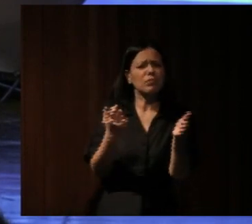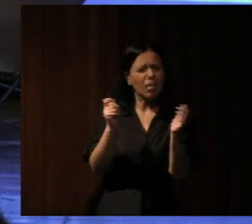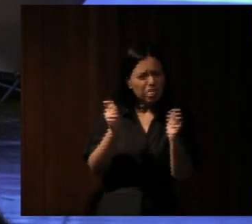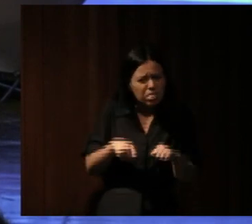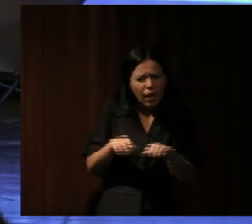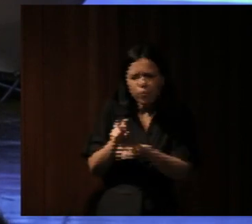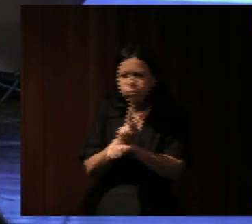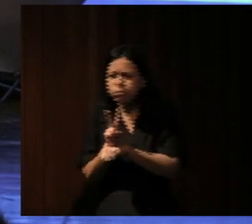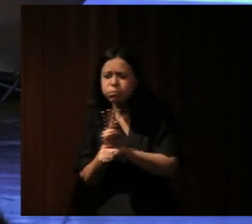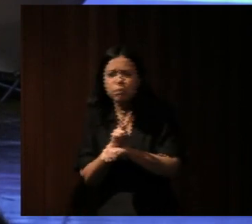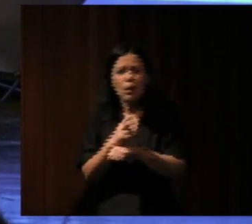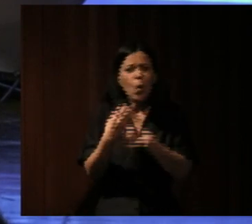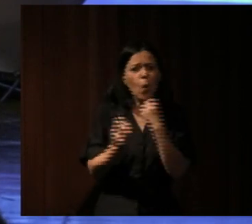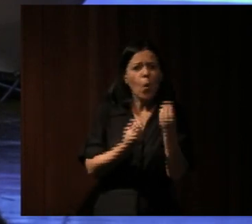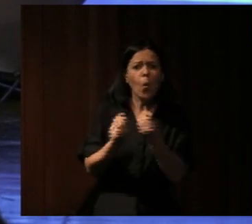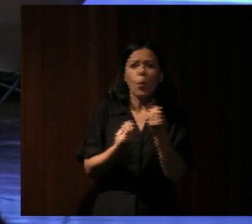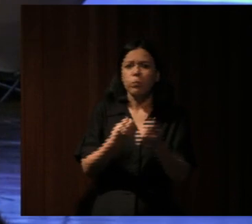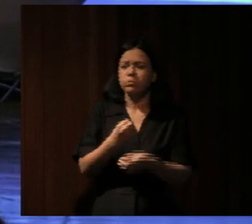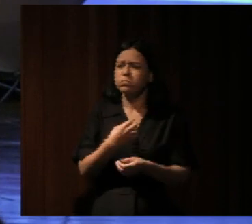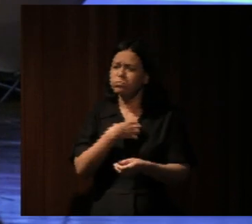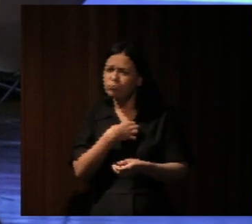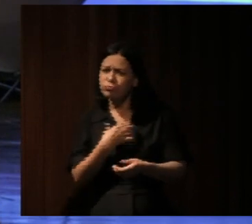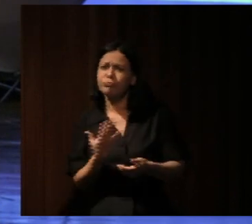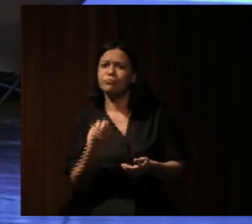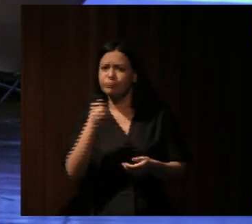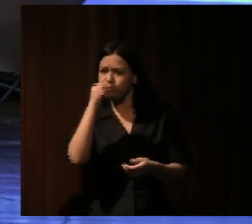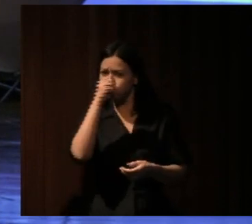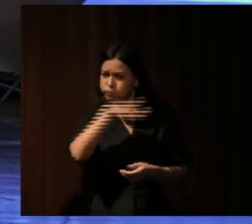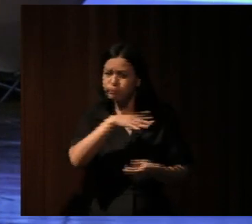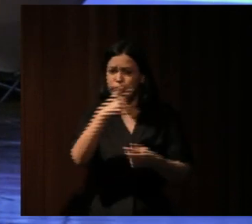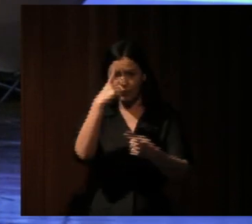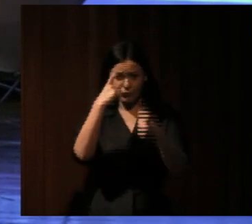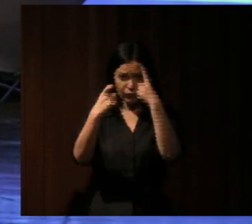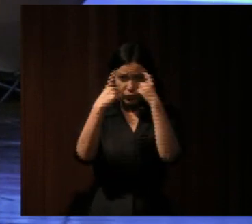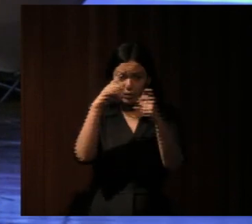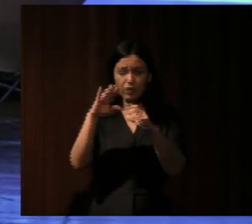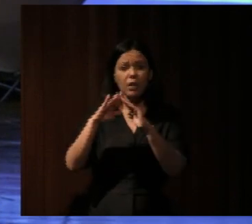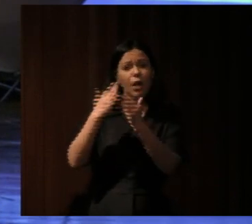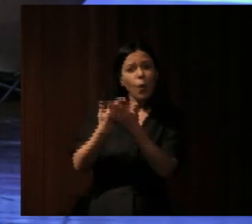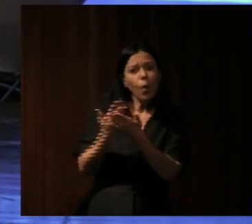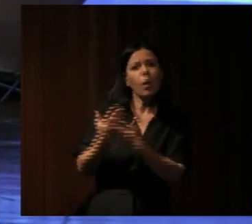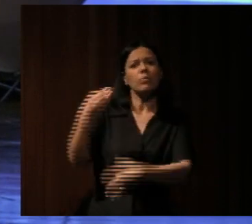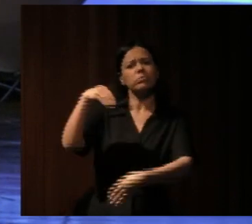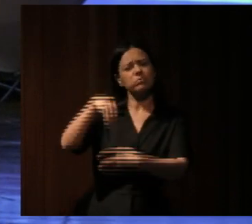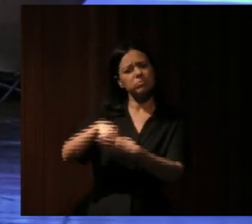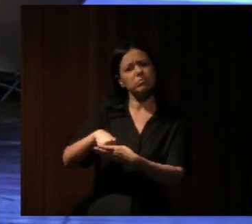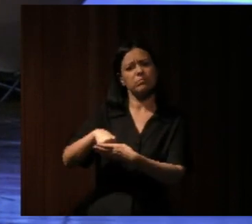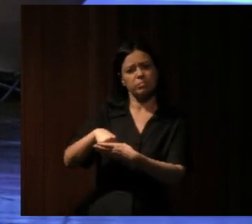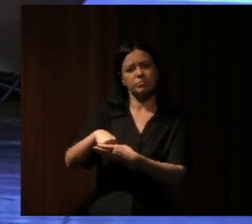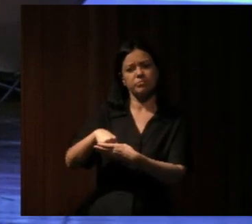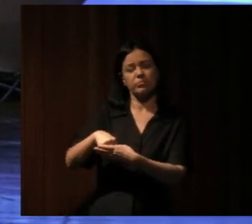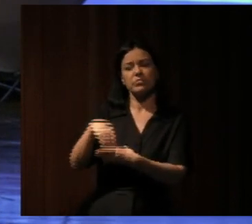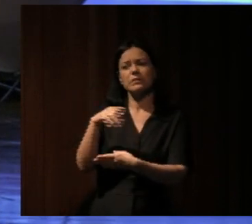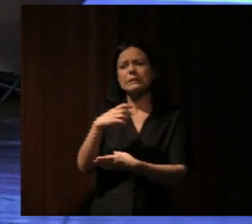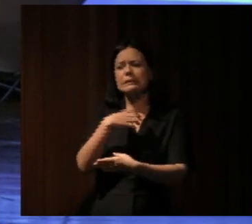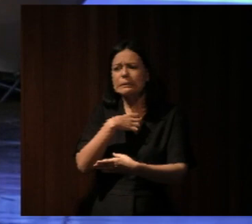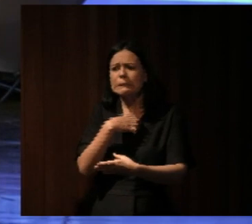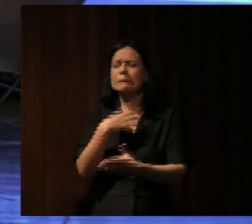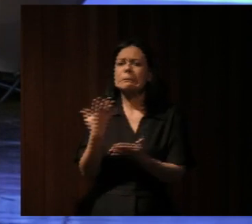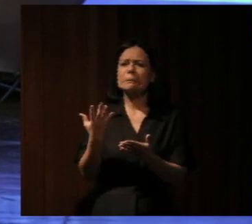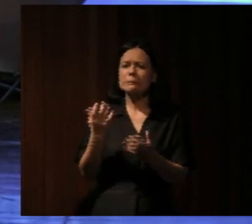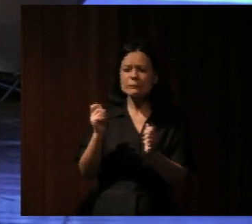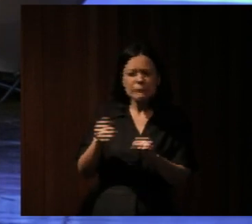possíveis violências contra as escolas né E ela elas pontua que eh que essas violências elas são